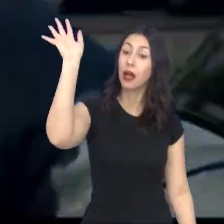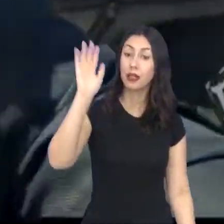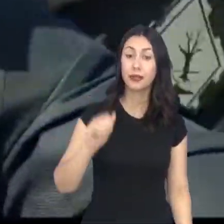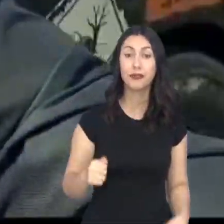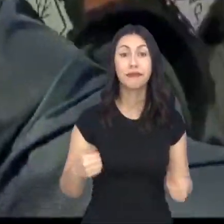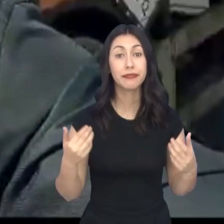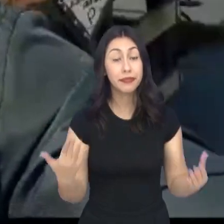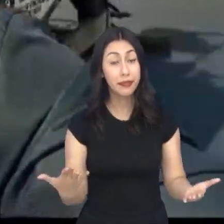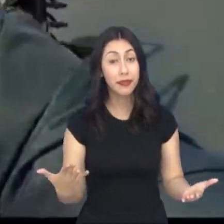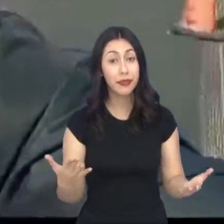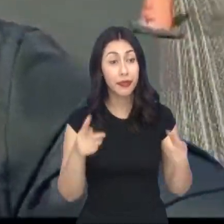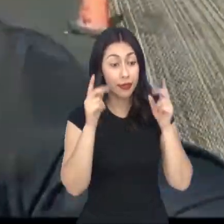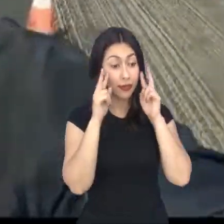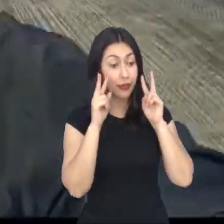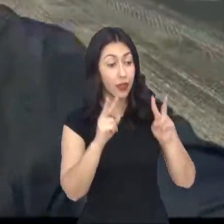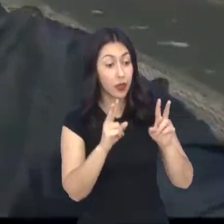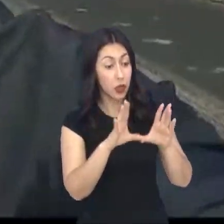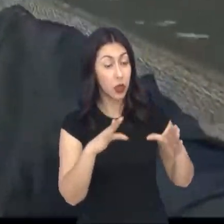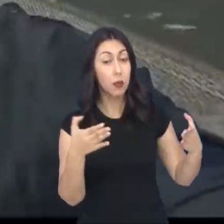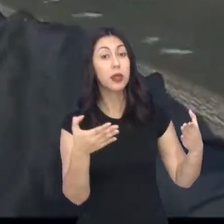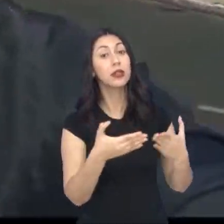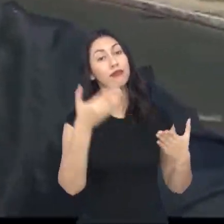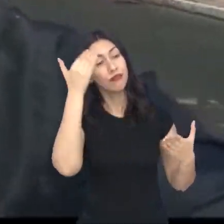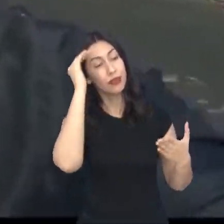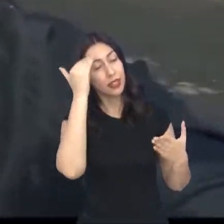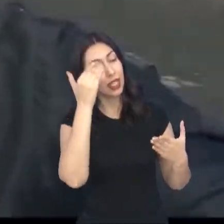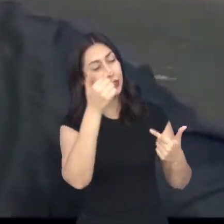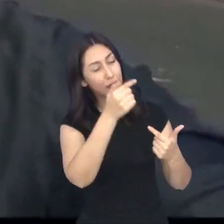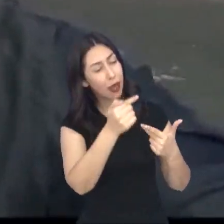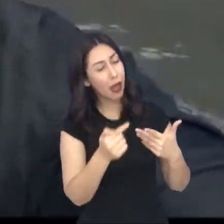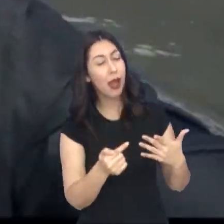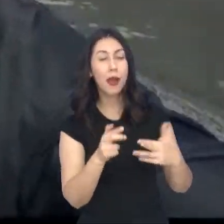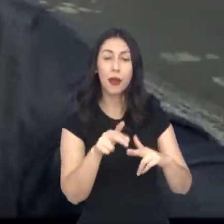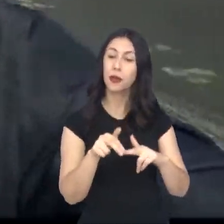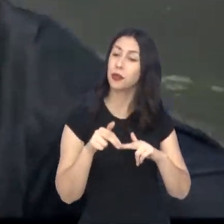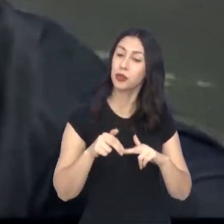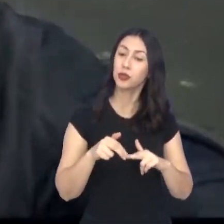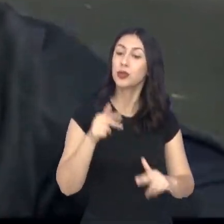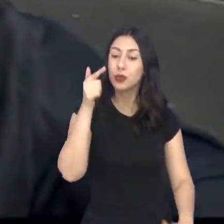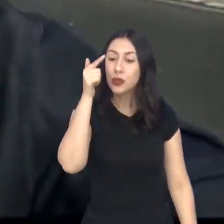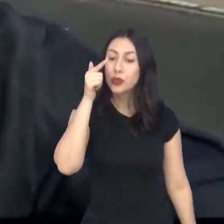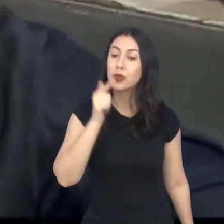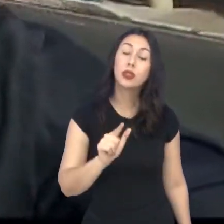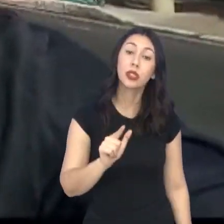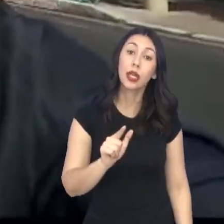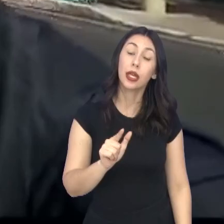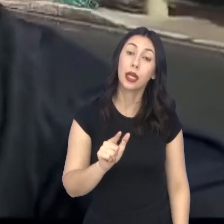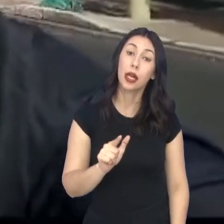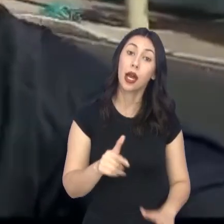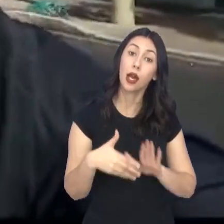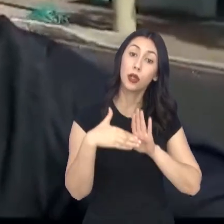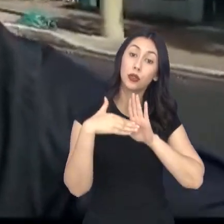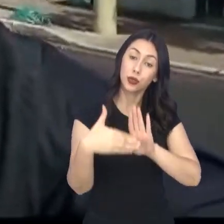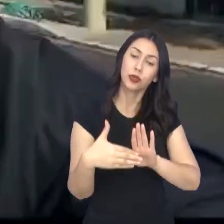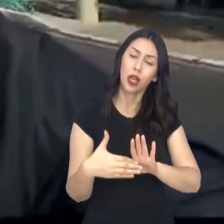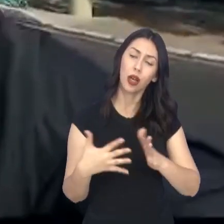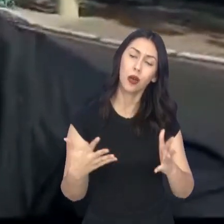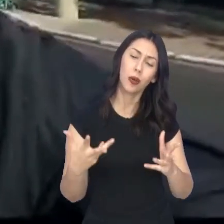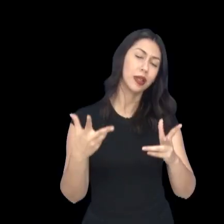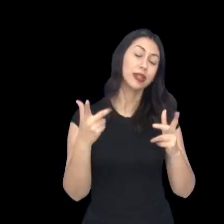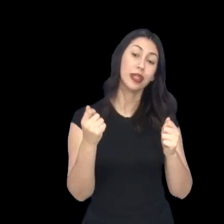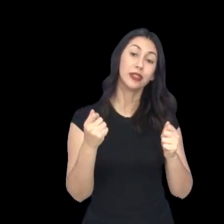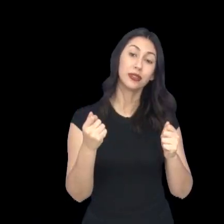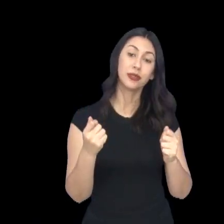ouvir a comunidade, você entende os anseios, e por esse motivo a gente consegue atender com mais qualidade a